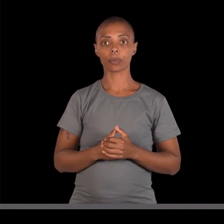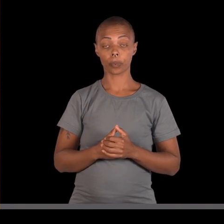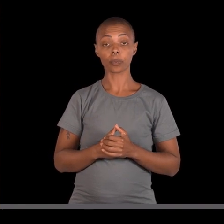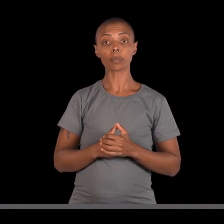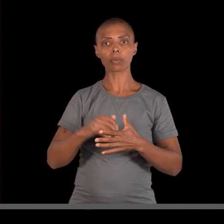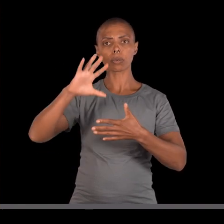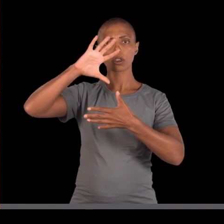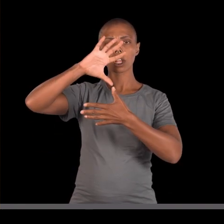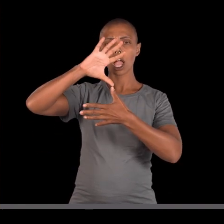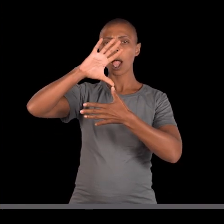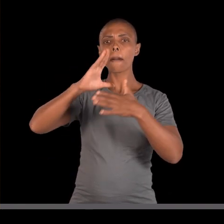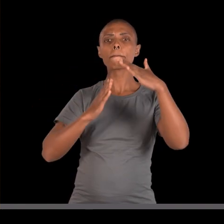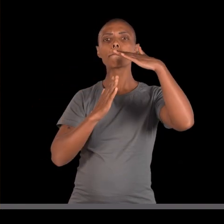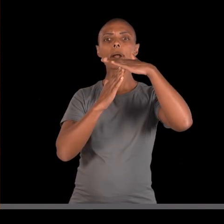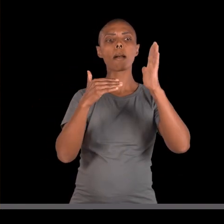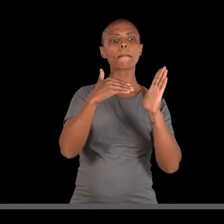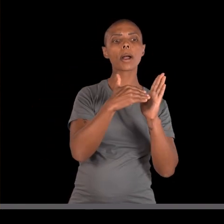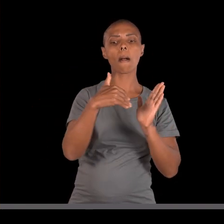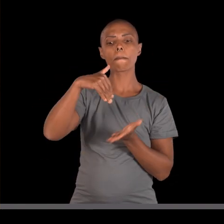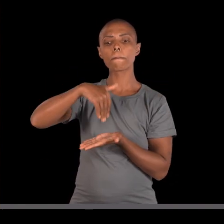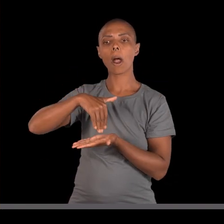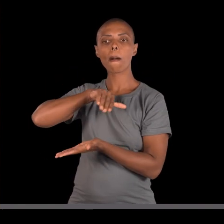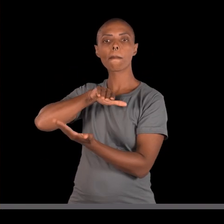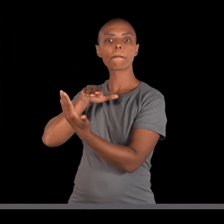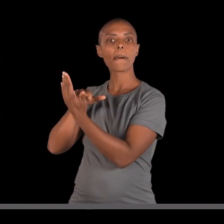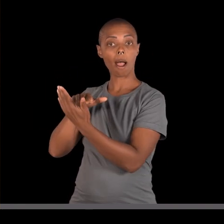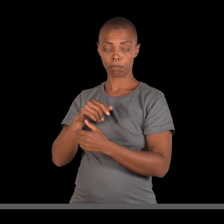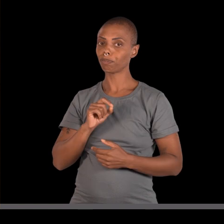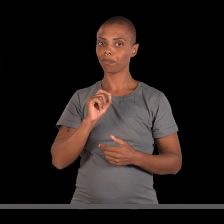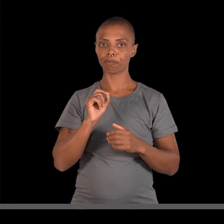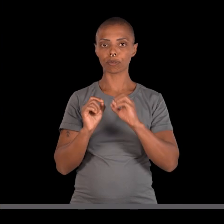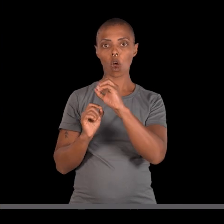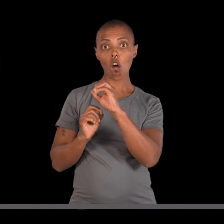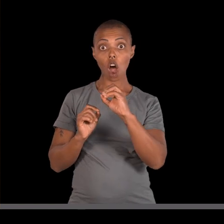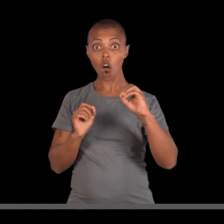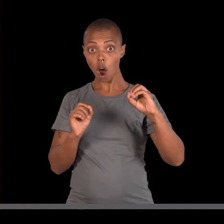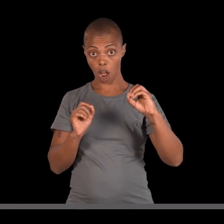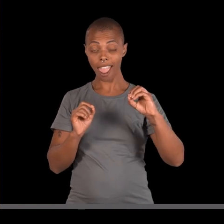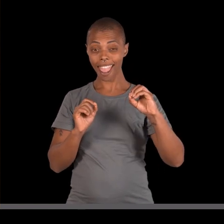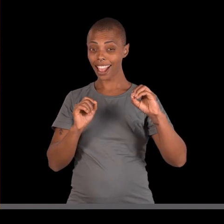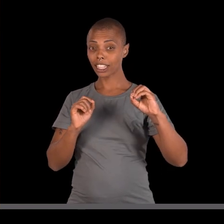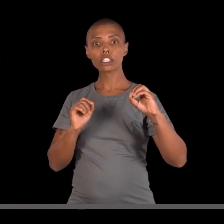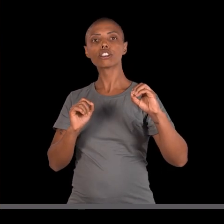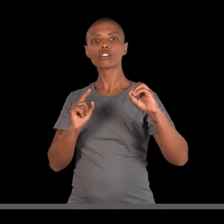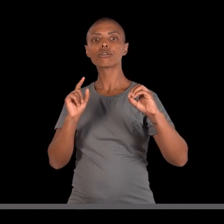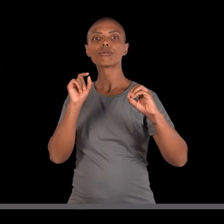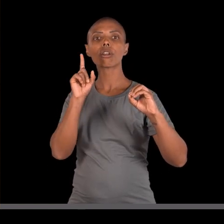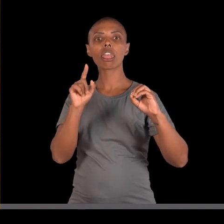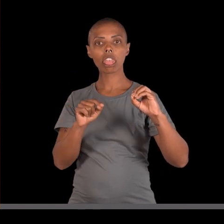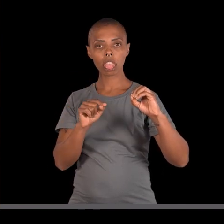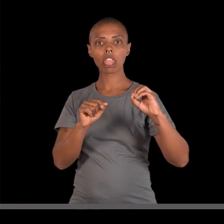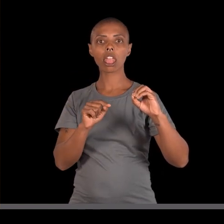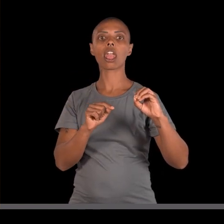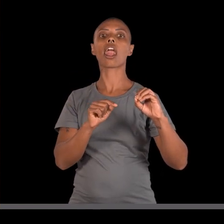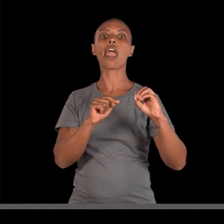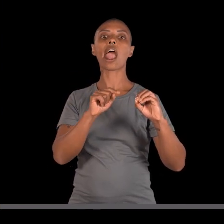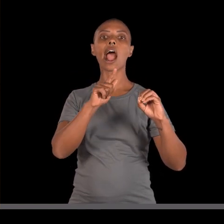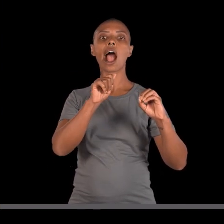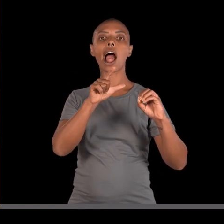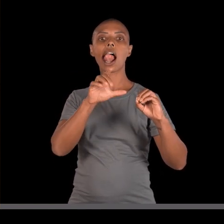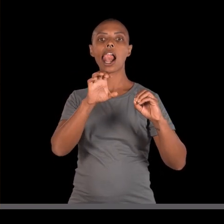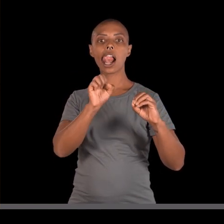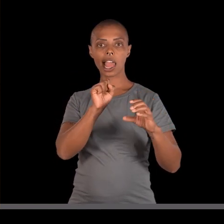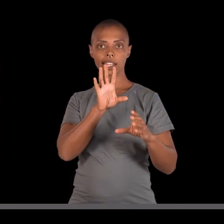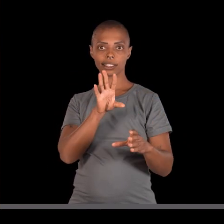Pontos extremos do continente americano. A oeste, o ponto mais a oeste é o Cabo Príncipe